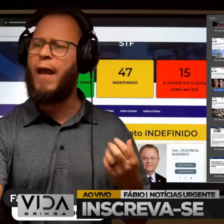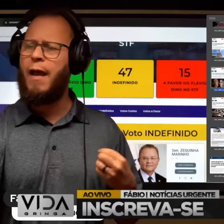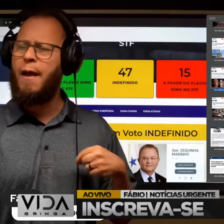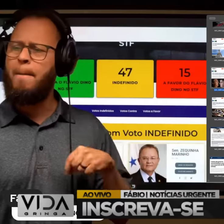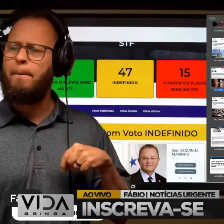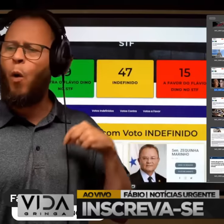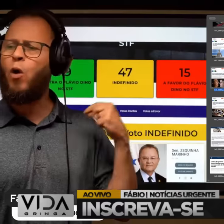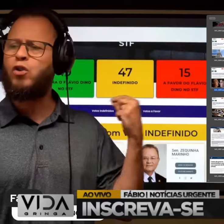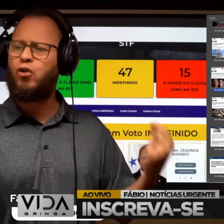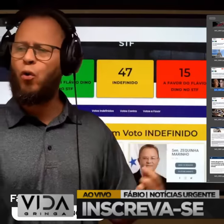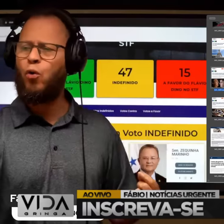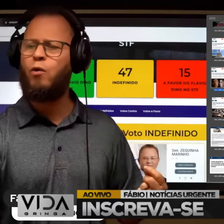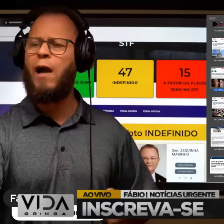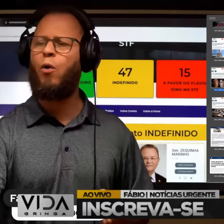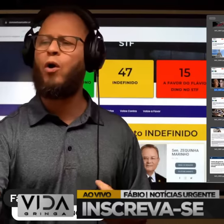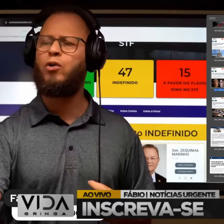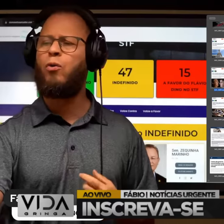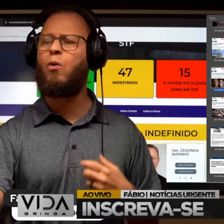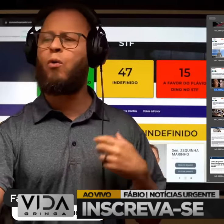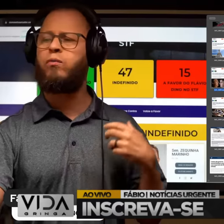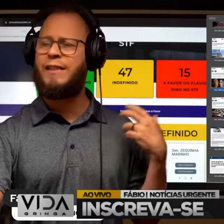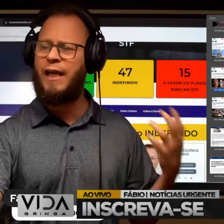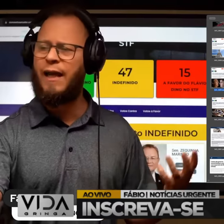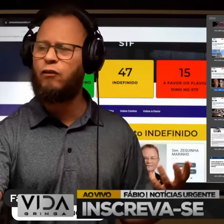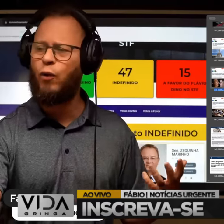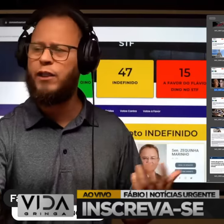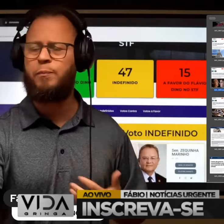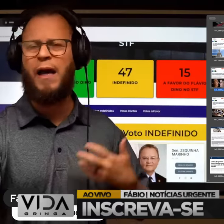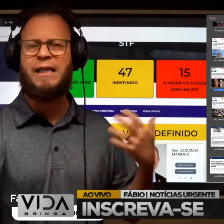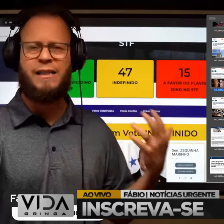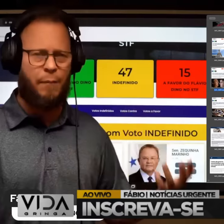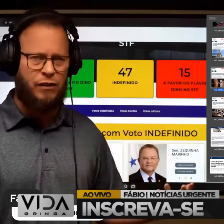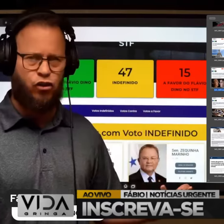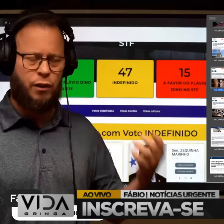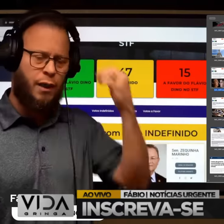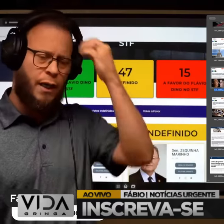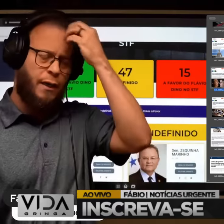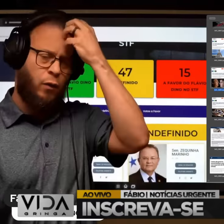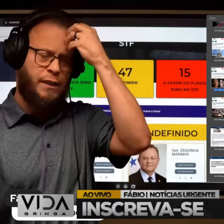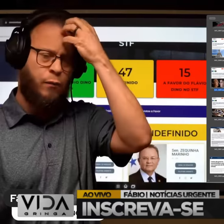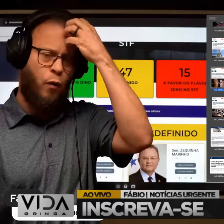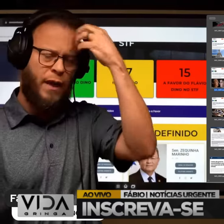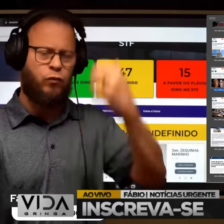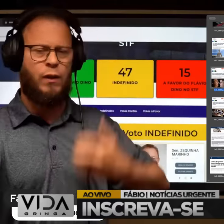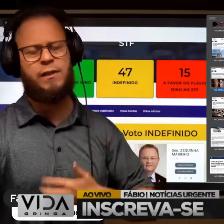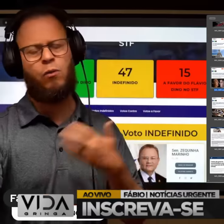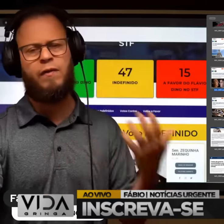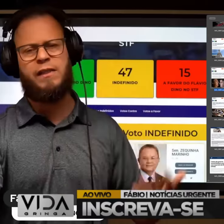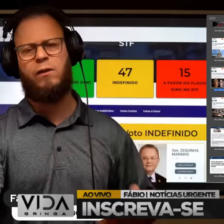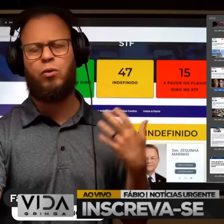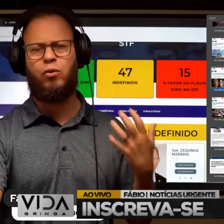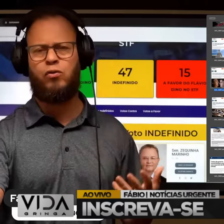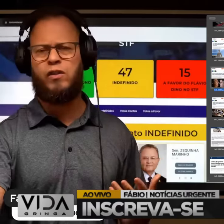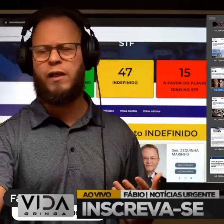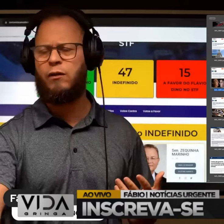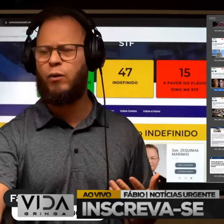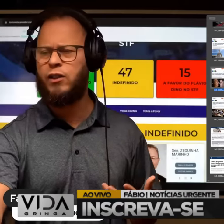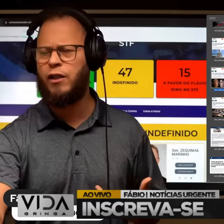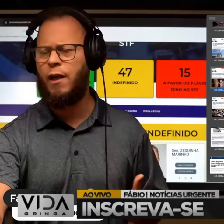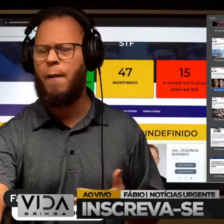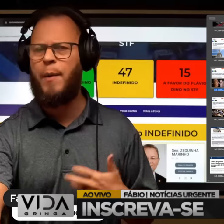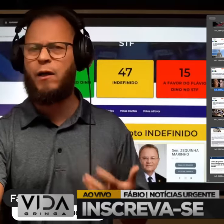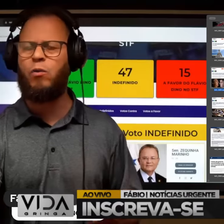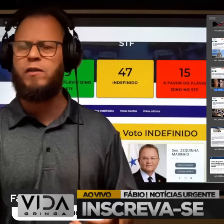Gourmet costuram acordo com senadores para a sabatina. Então, nesse momento, eles estão conversando com todos os